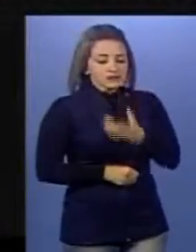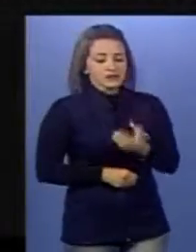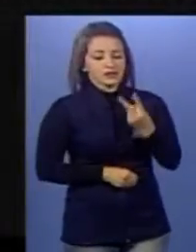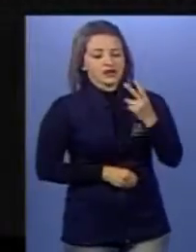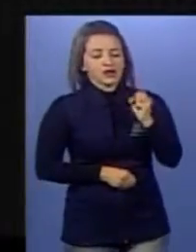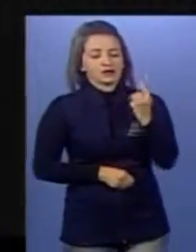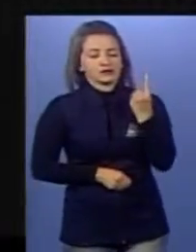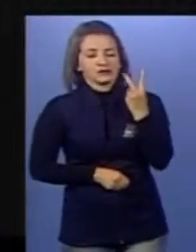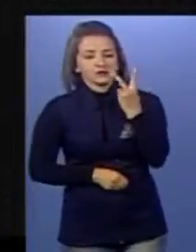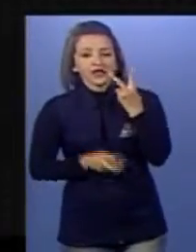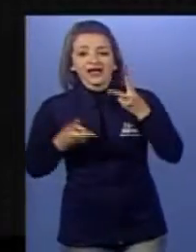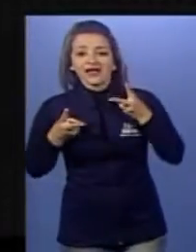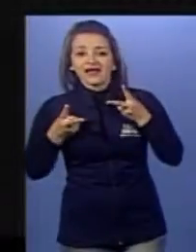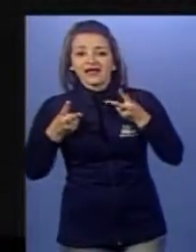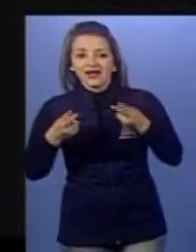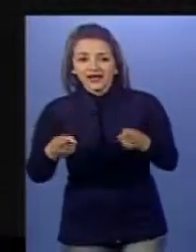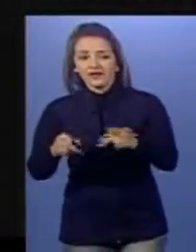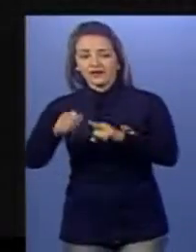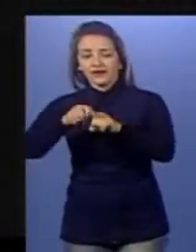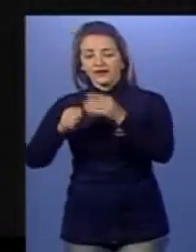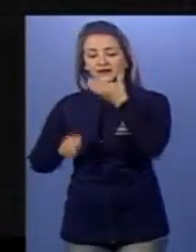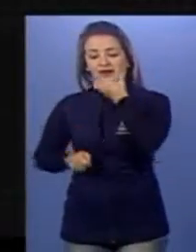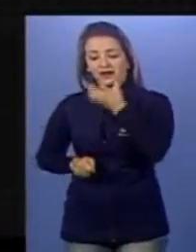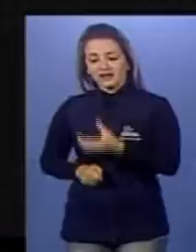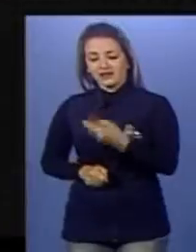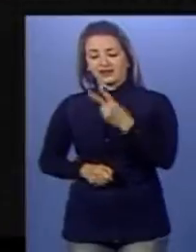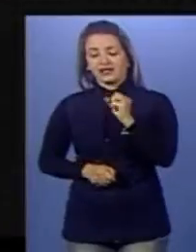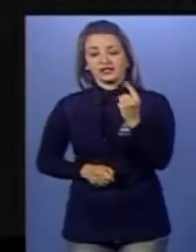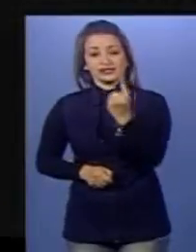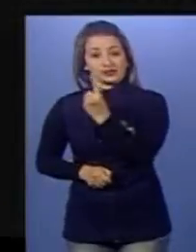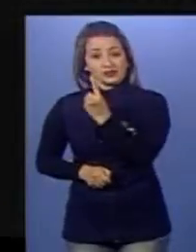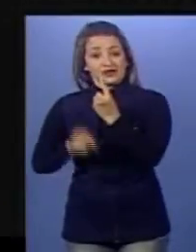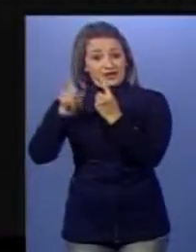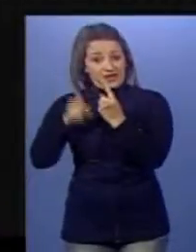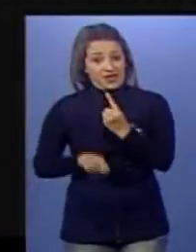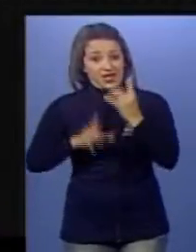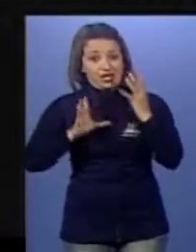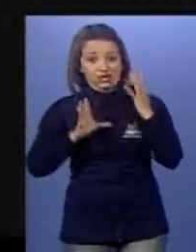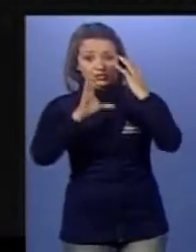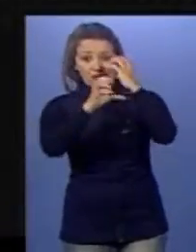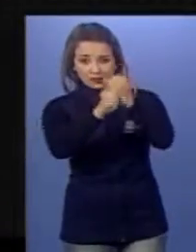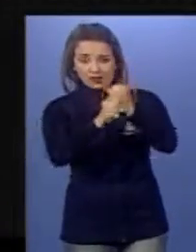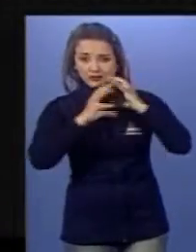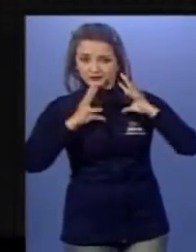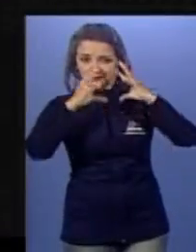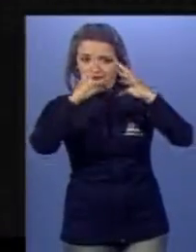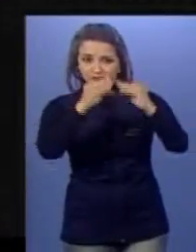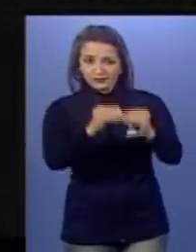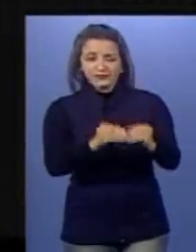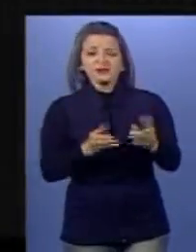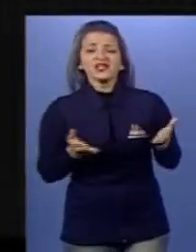2011 esse é o total ficou então que